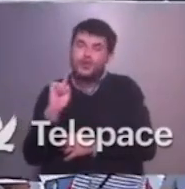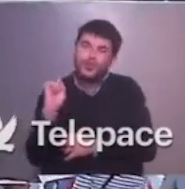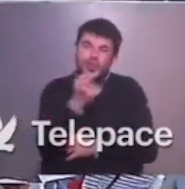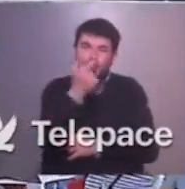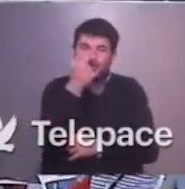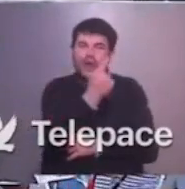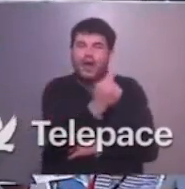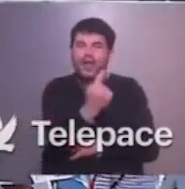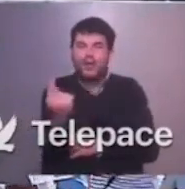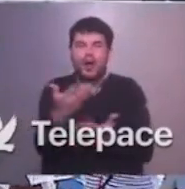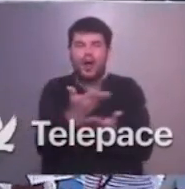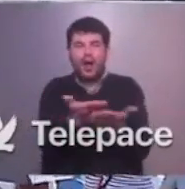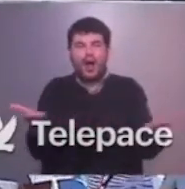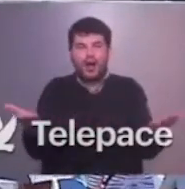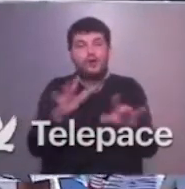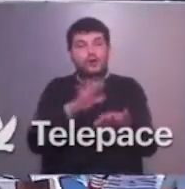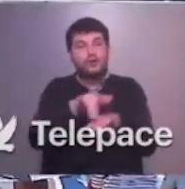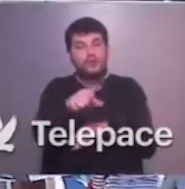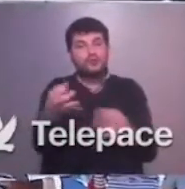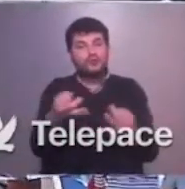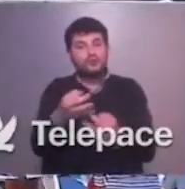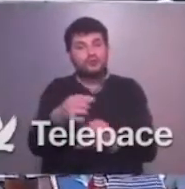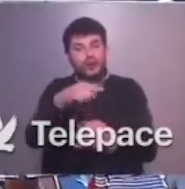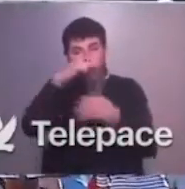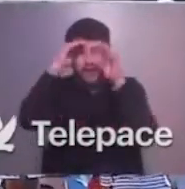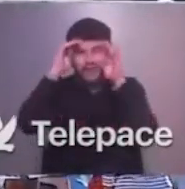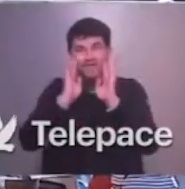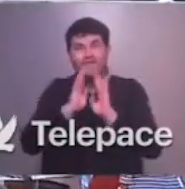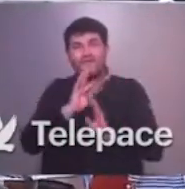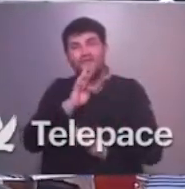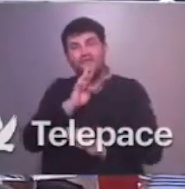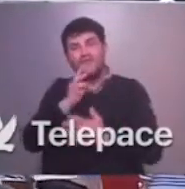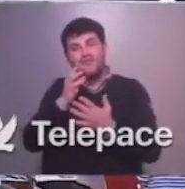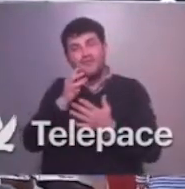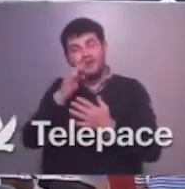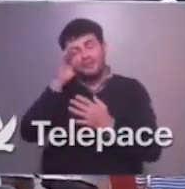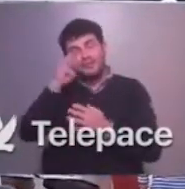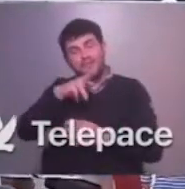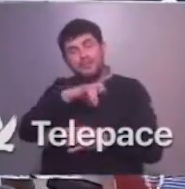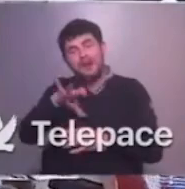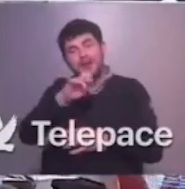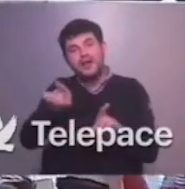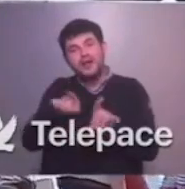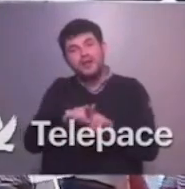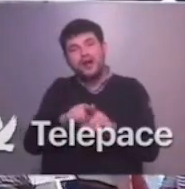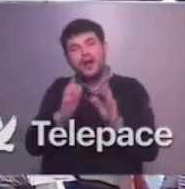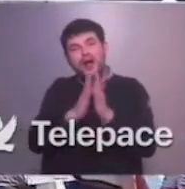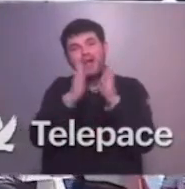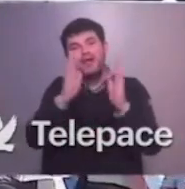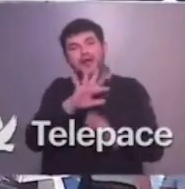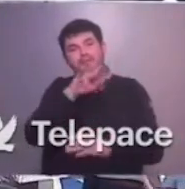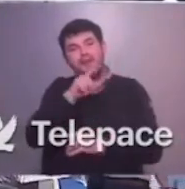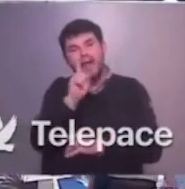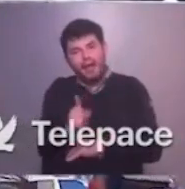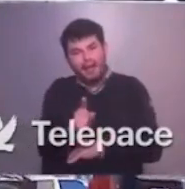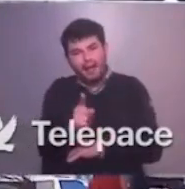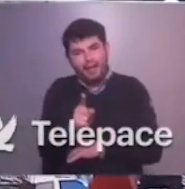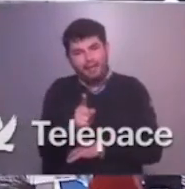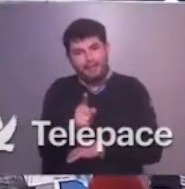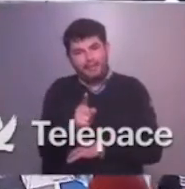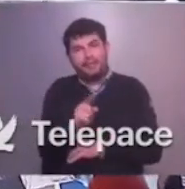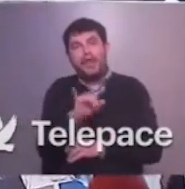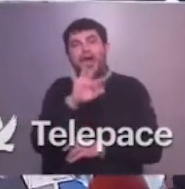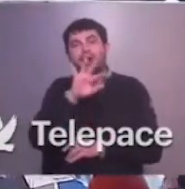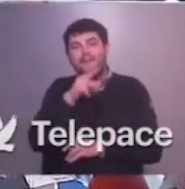todos e a cada um de nós. É por isso que ela é, a partir deste momento, a mãe da Igreja, a mãe